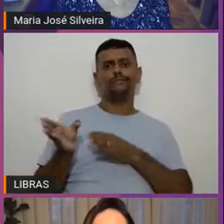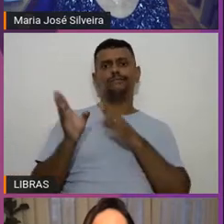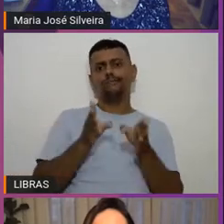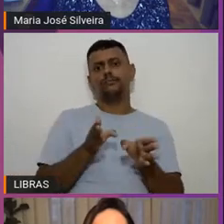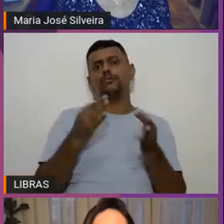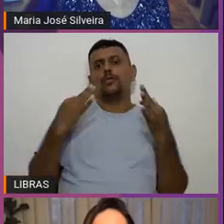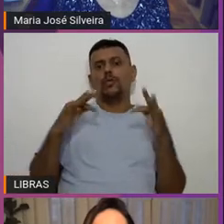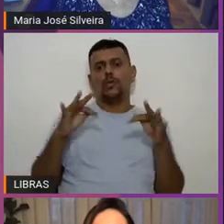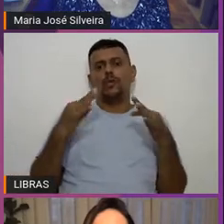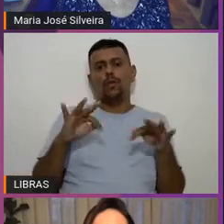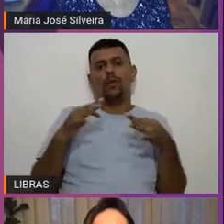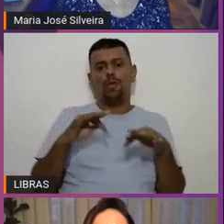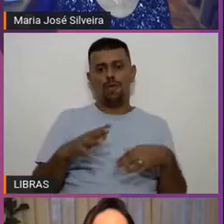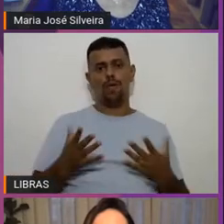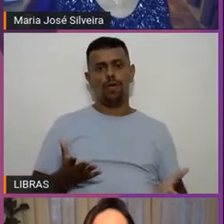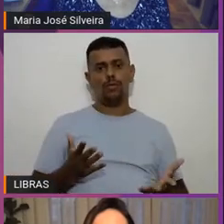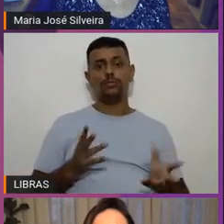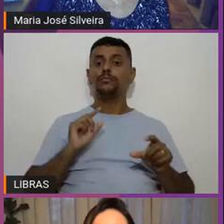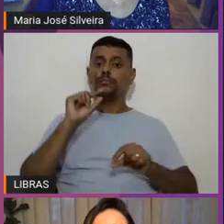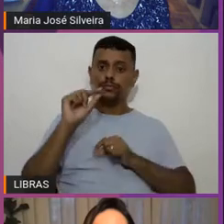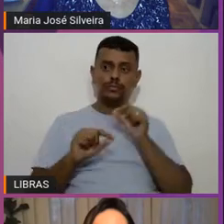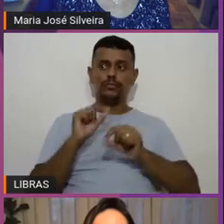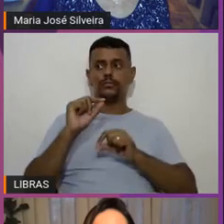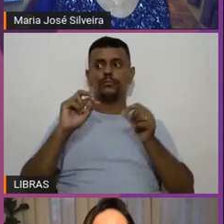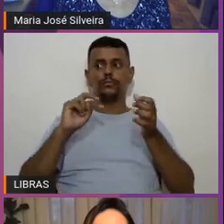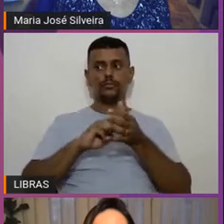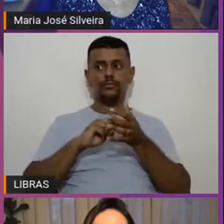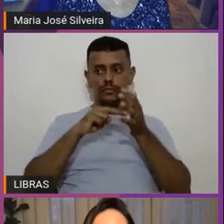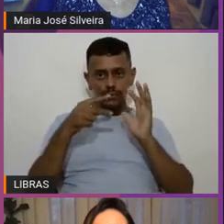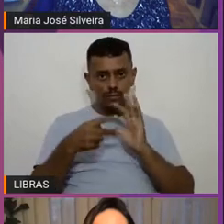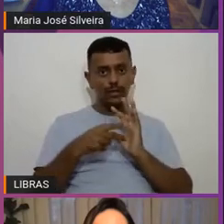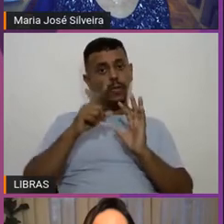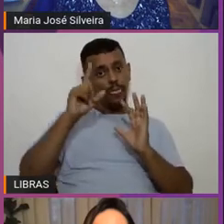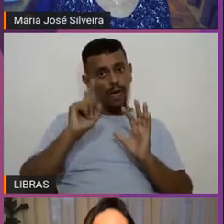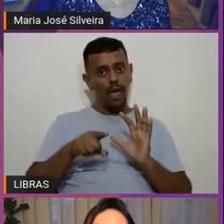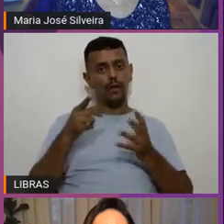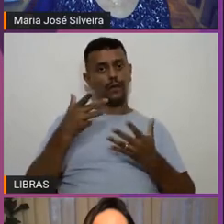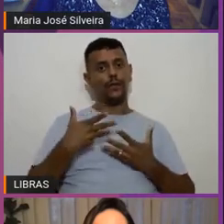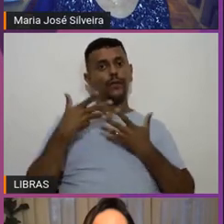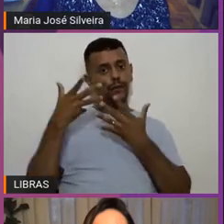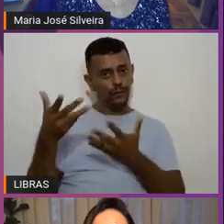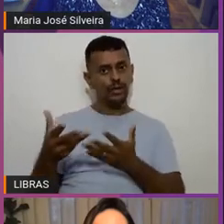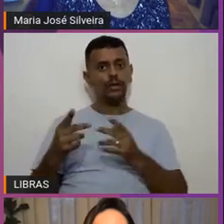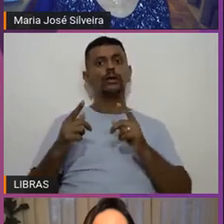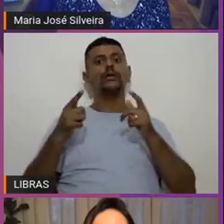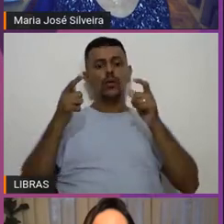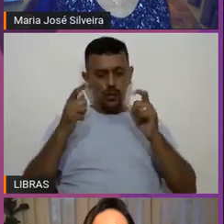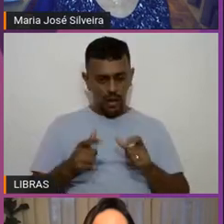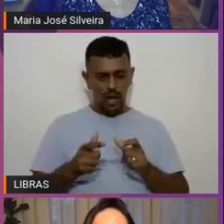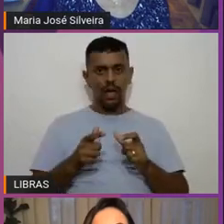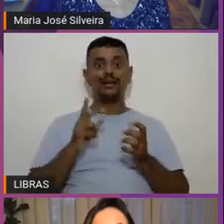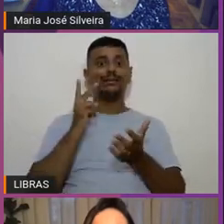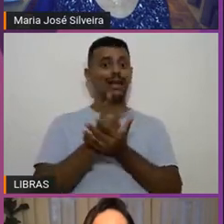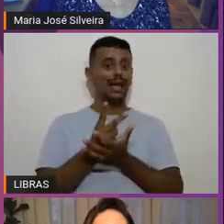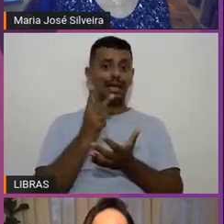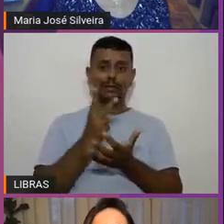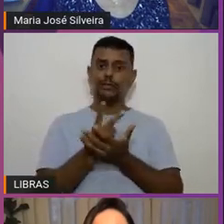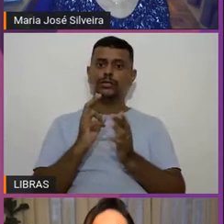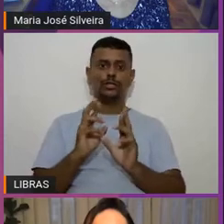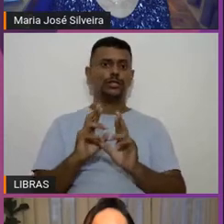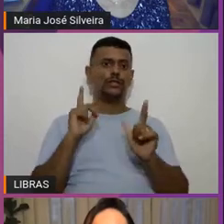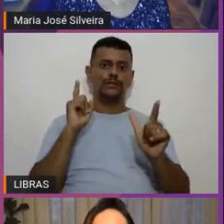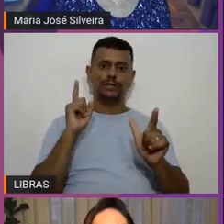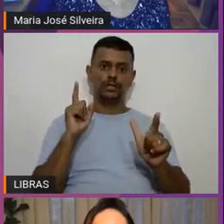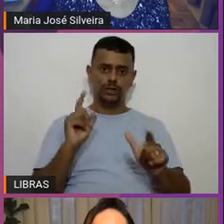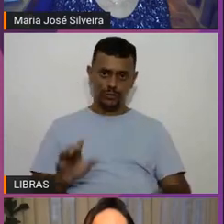destino o convite para estar no lugar em convite também para me transformar lhe sempre é diferente conforme e o livro